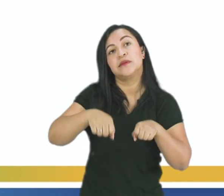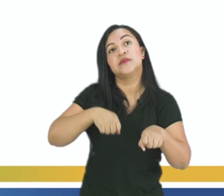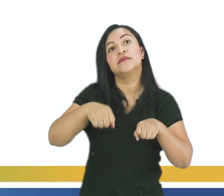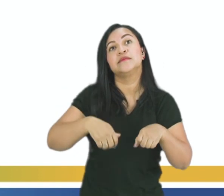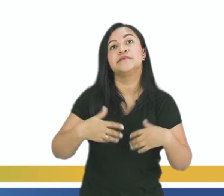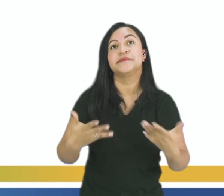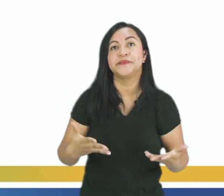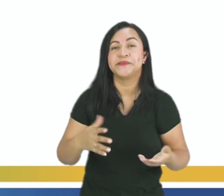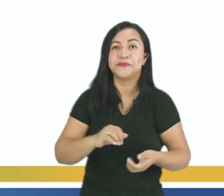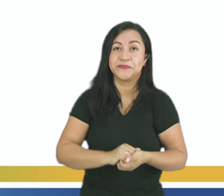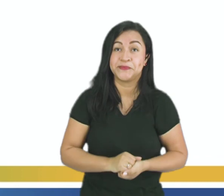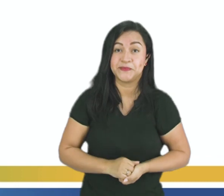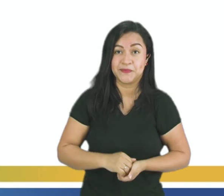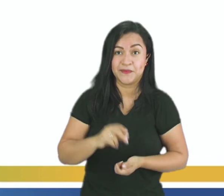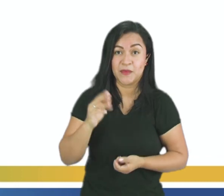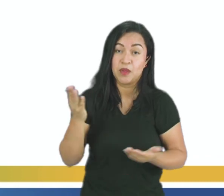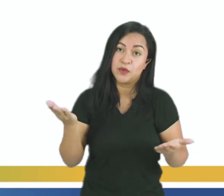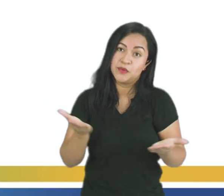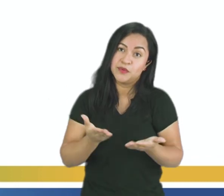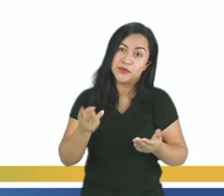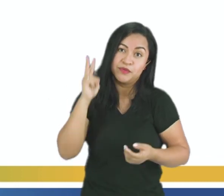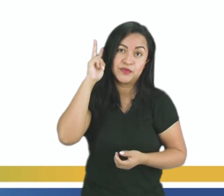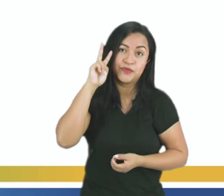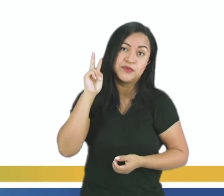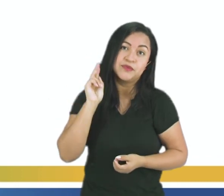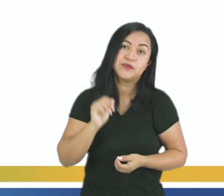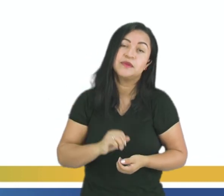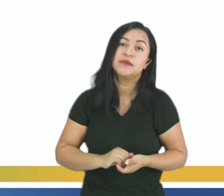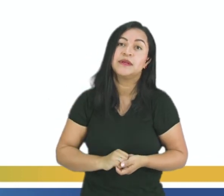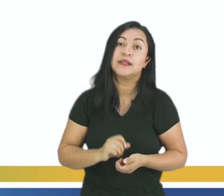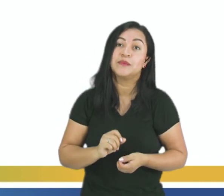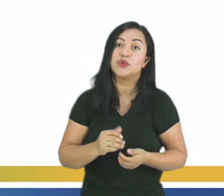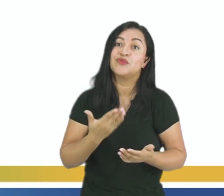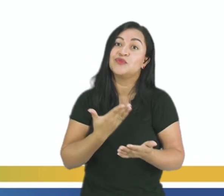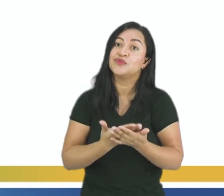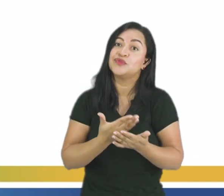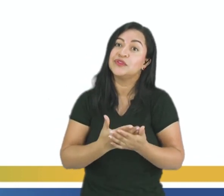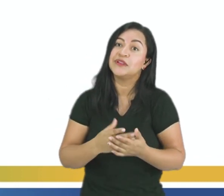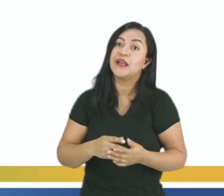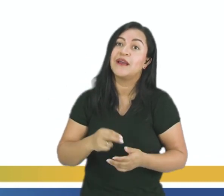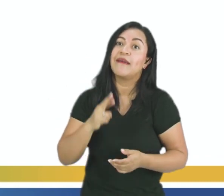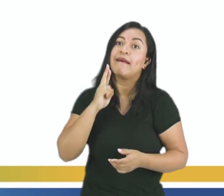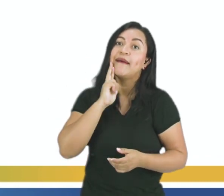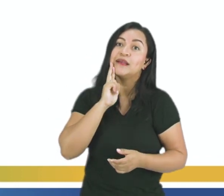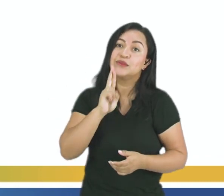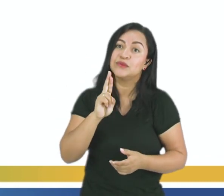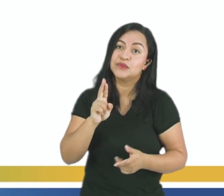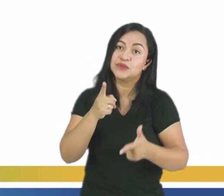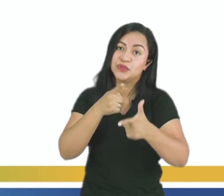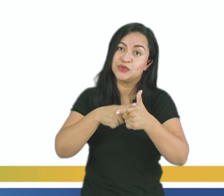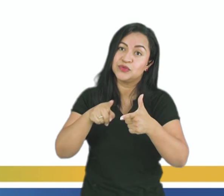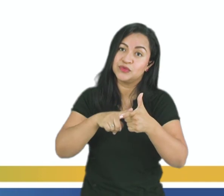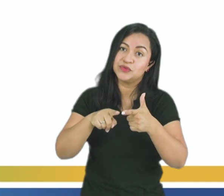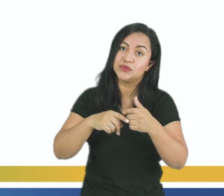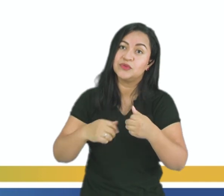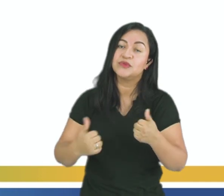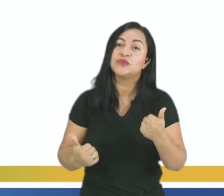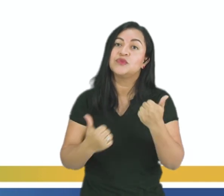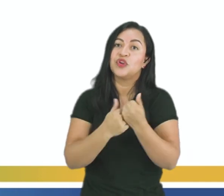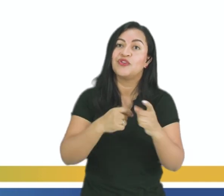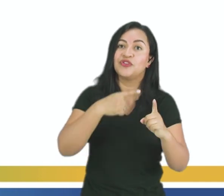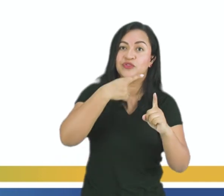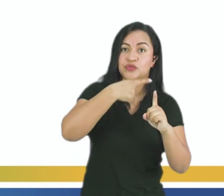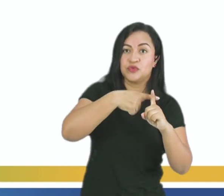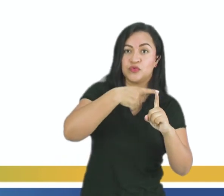Muito bem. Então, hoje, nós estudamos sobre resolução de situações-problema utilizando sistemas de equações do